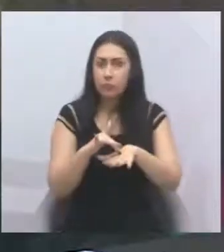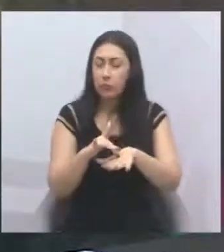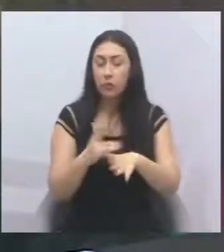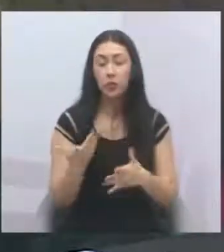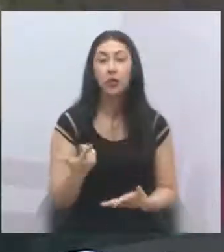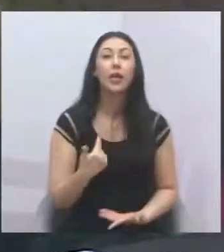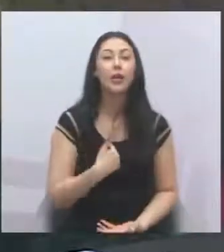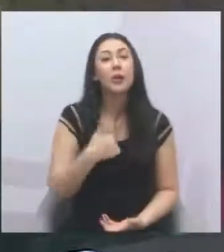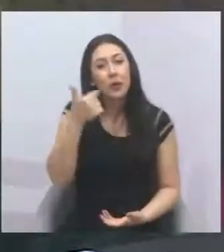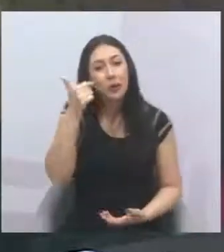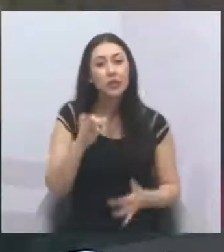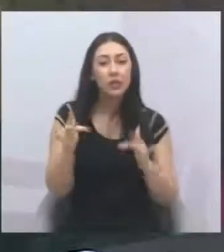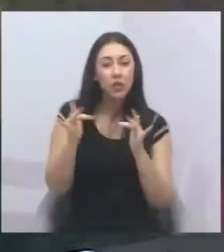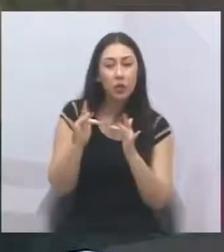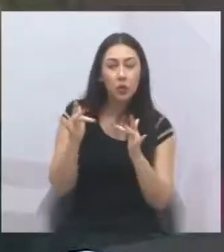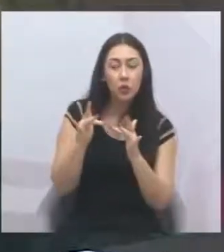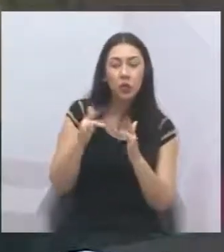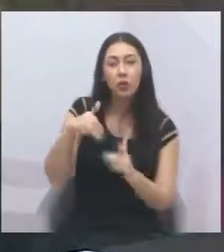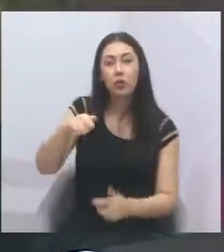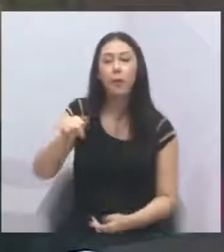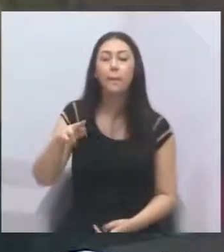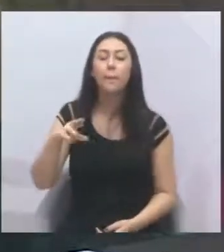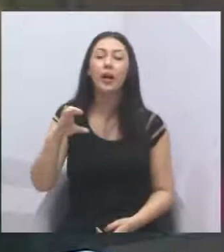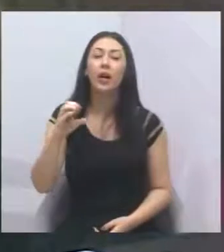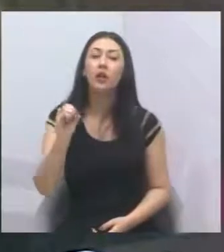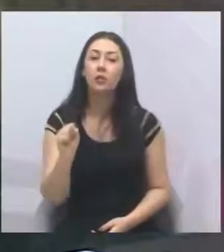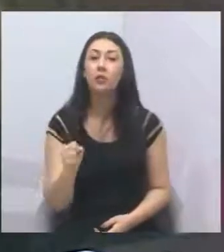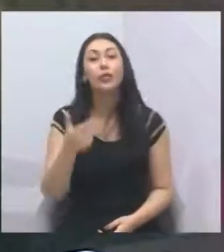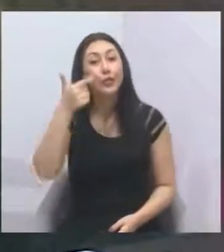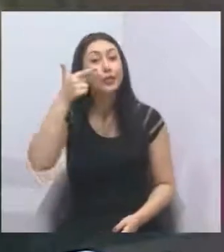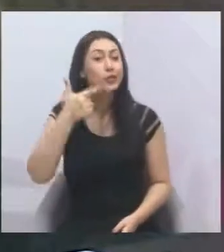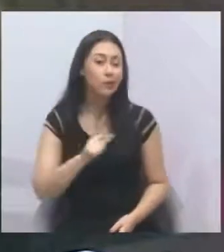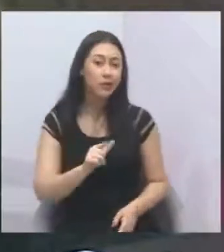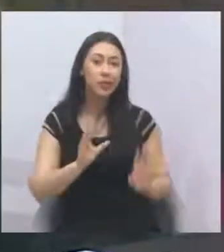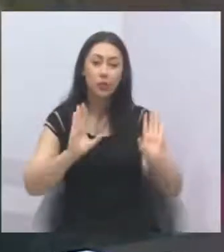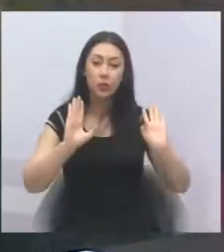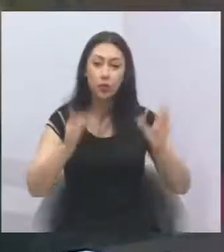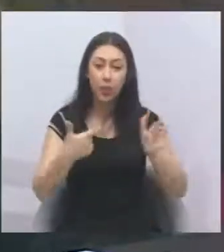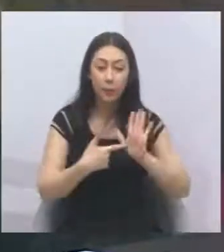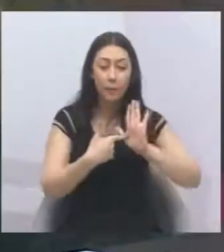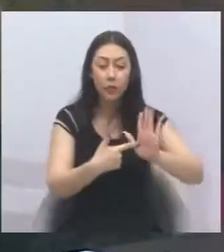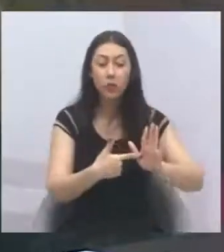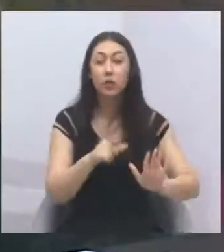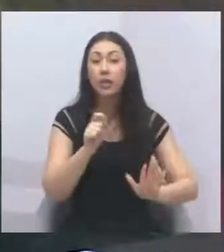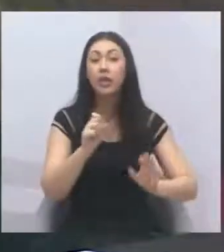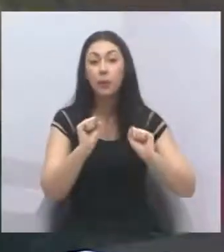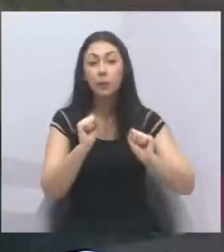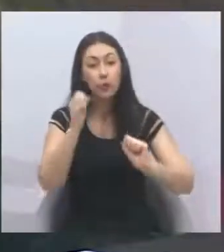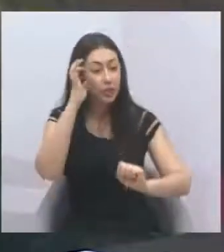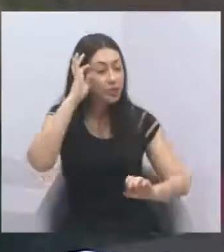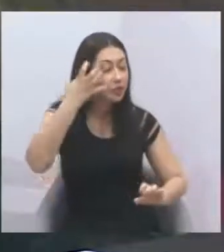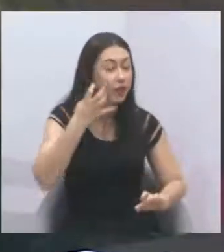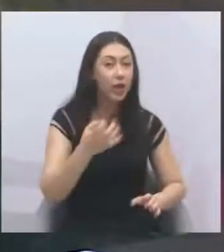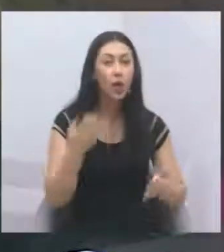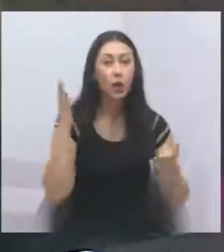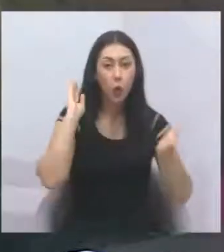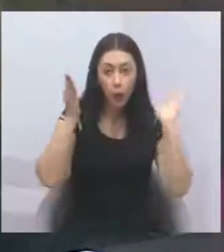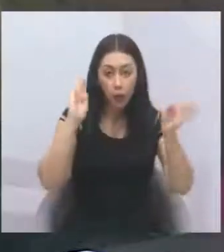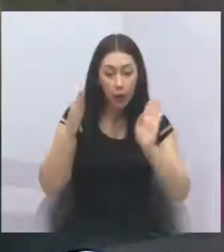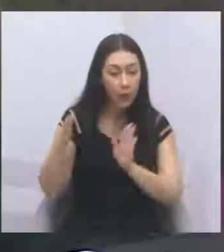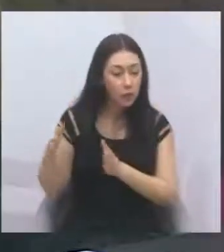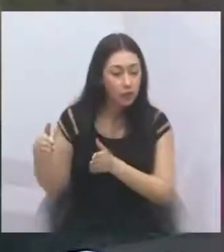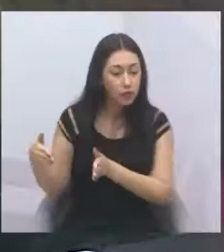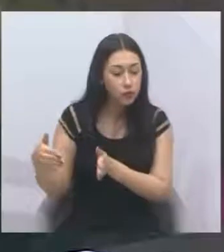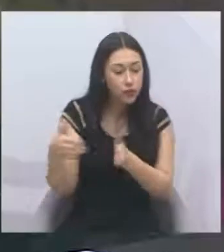bem que eu consegui entrar em contato com o Marcos Maturano, ele conseguiu, já indicou a pessoa na hora com o caminhãozinho para ir retirar de lá